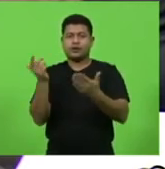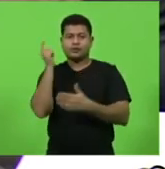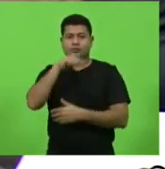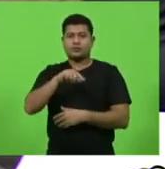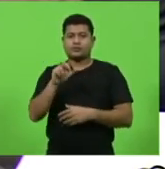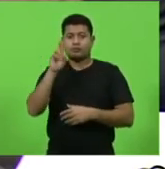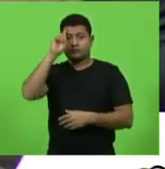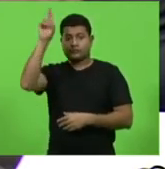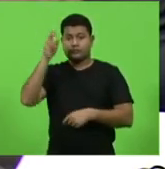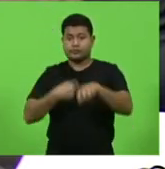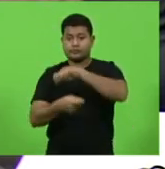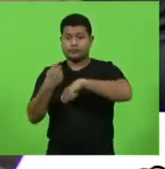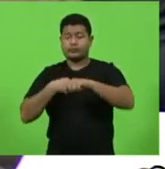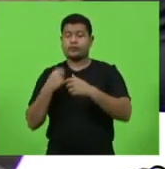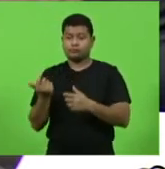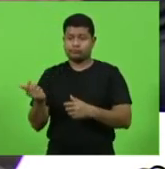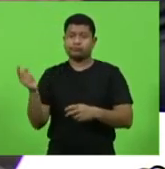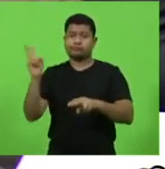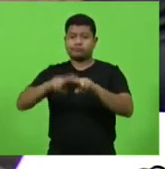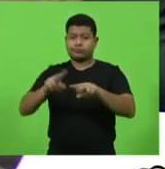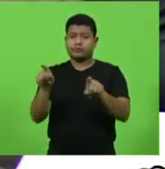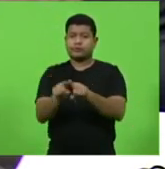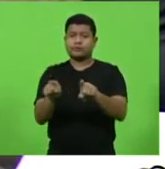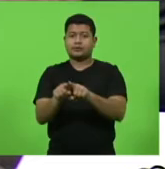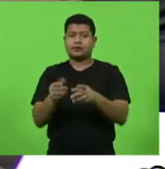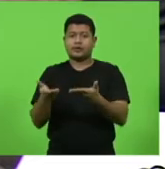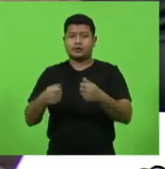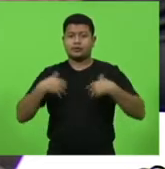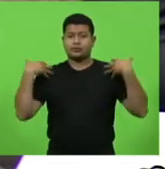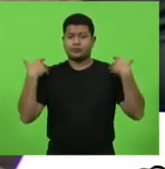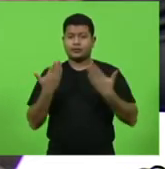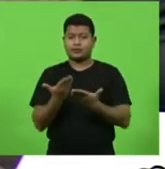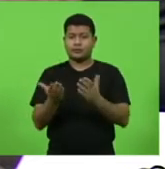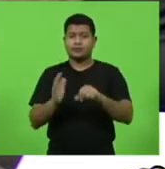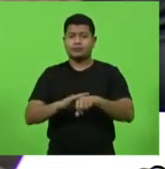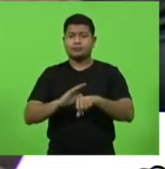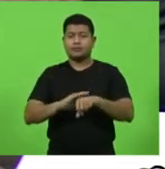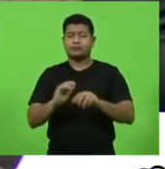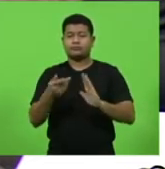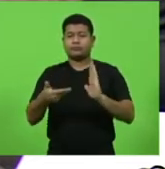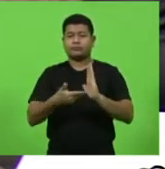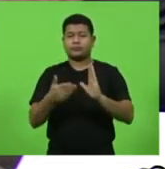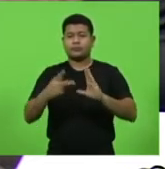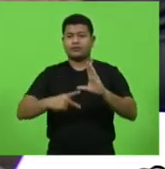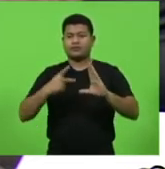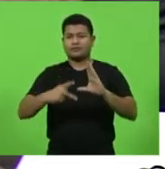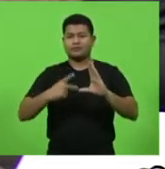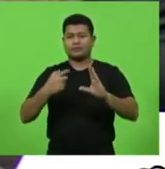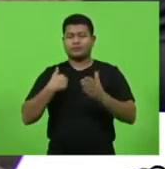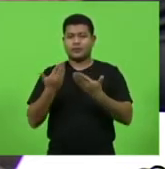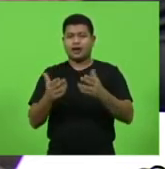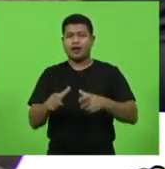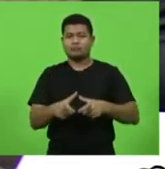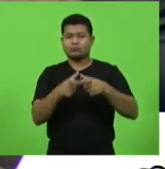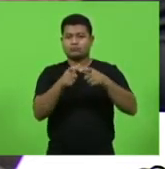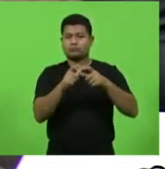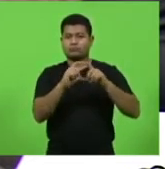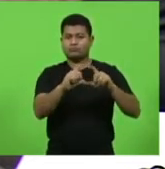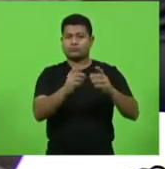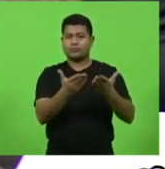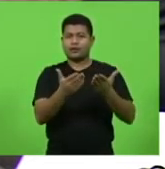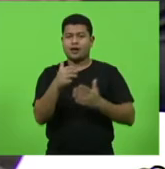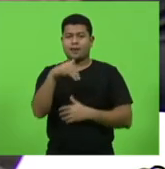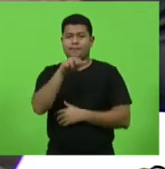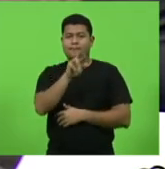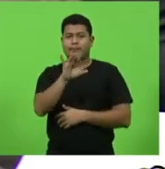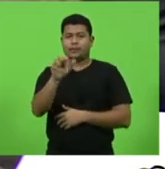ela foi homenageada justamente pela Câmara de Vereadores, com a medalha Maria Galotti, pela atuação no combate à